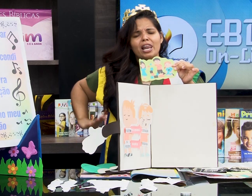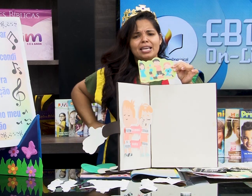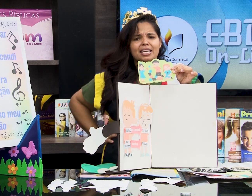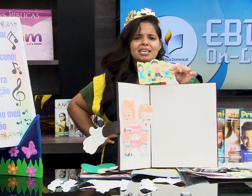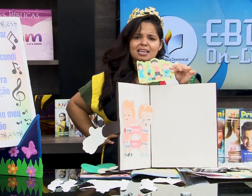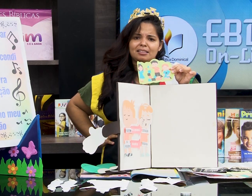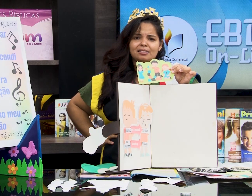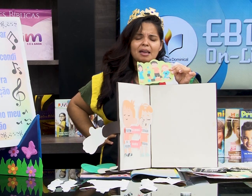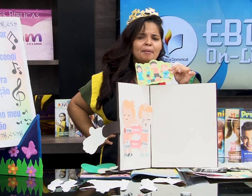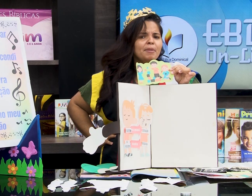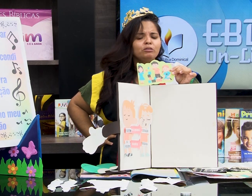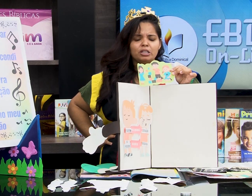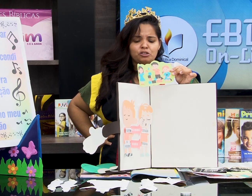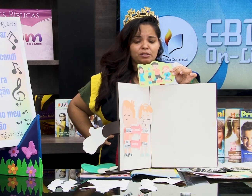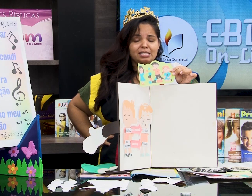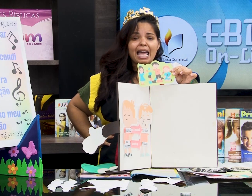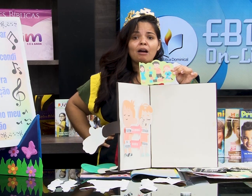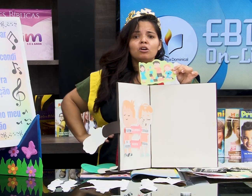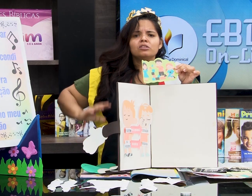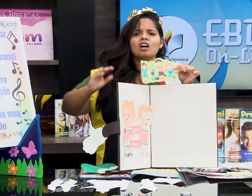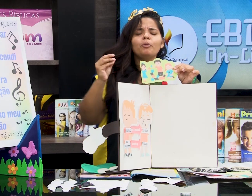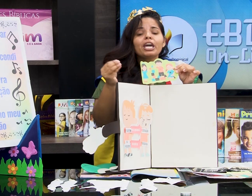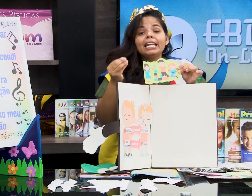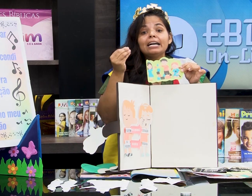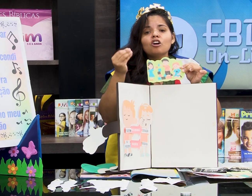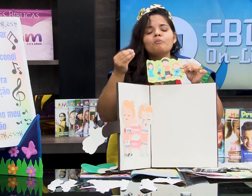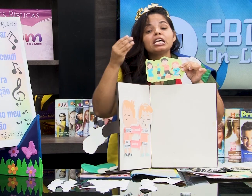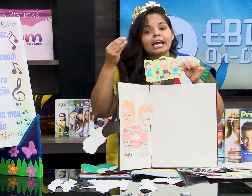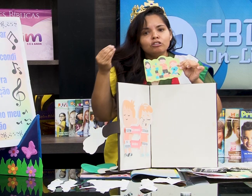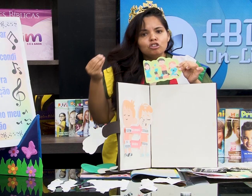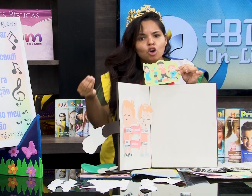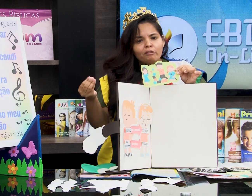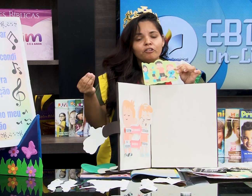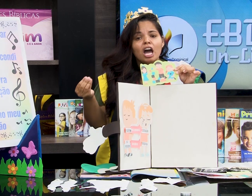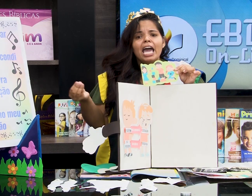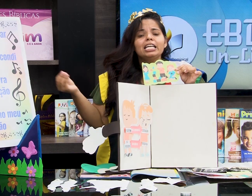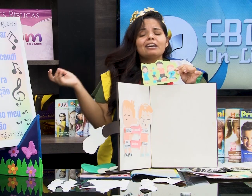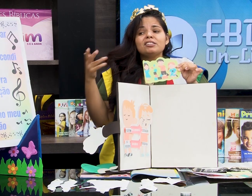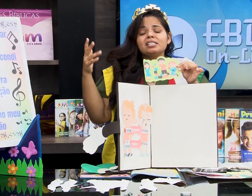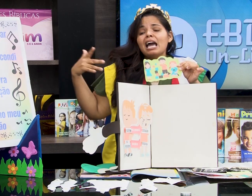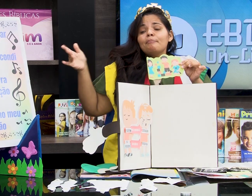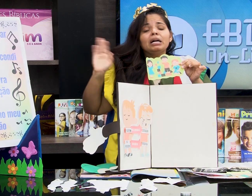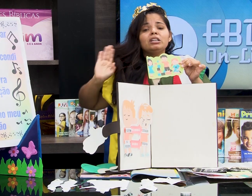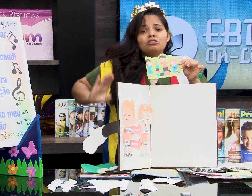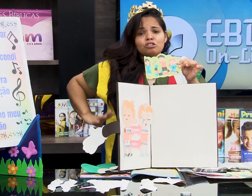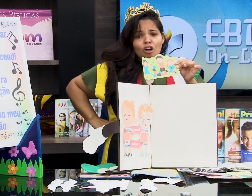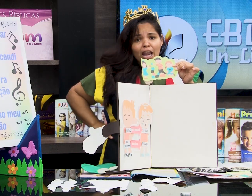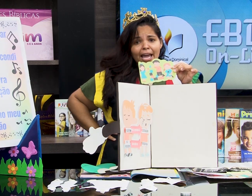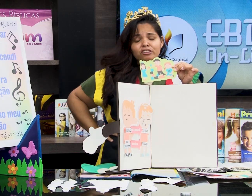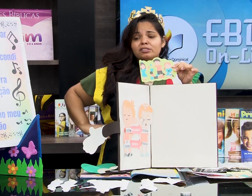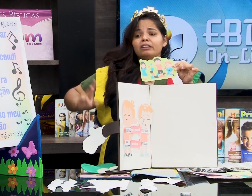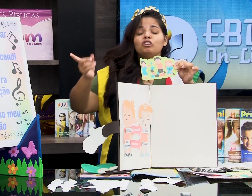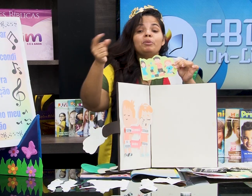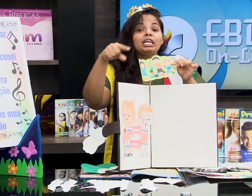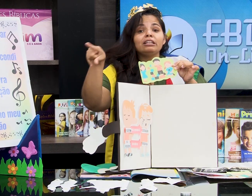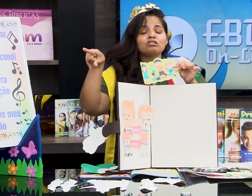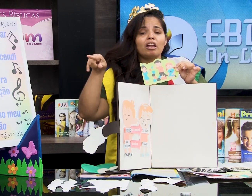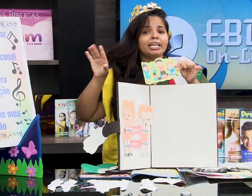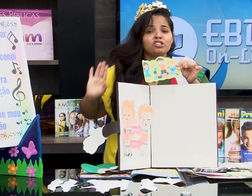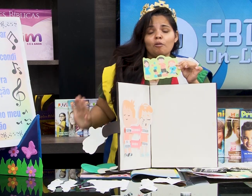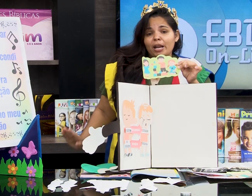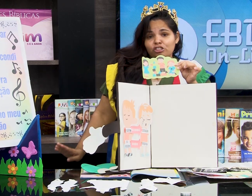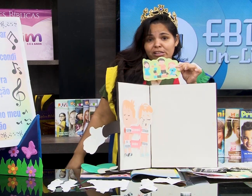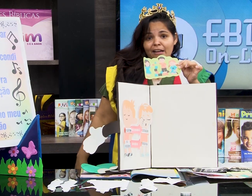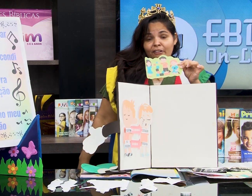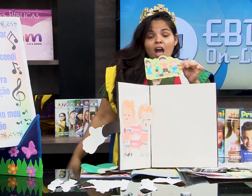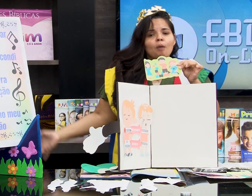com os coleguinhas. Meu Deus do céu, só porque ele ganhou um brinquedo novo, ele estava se gabando entre os colegas, dizendo que o brinquedo dos